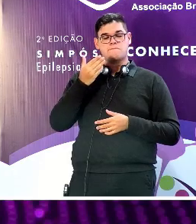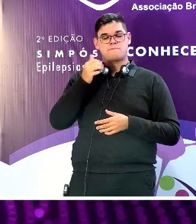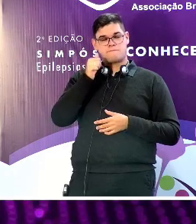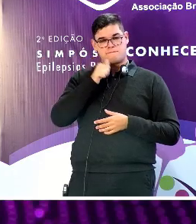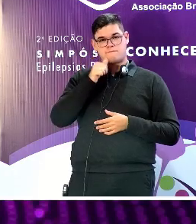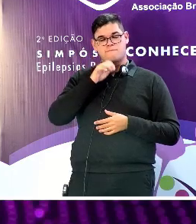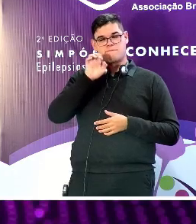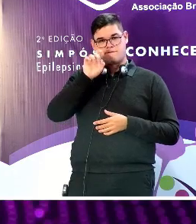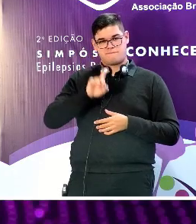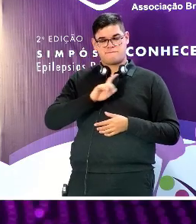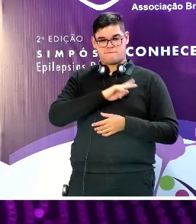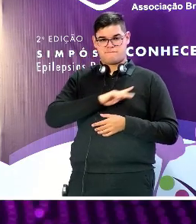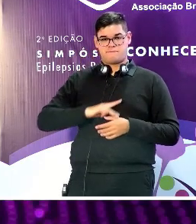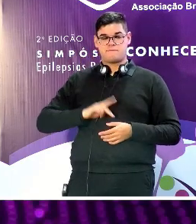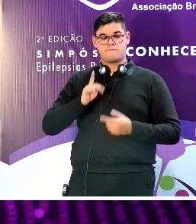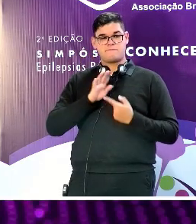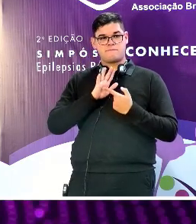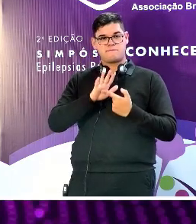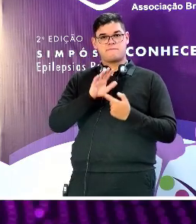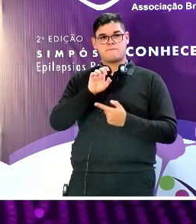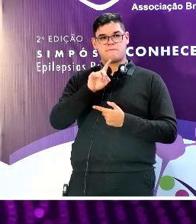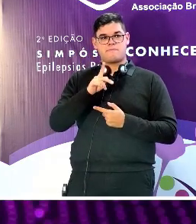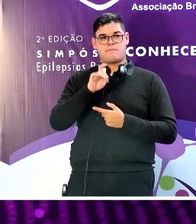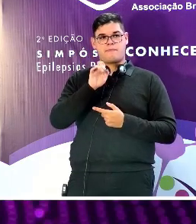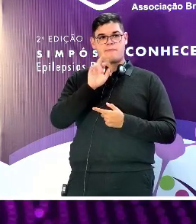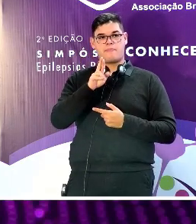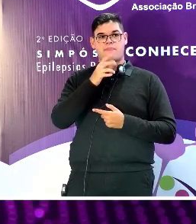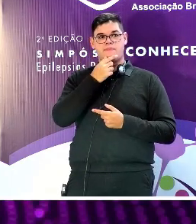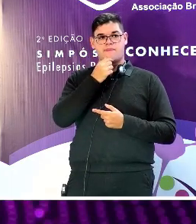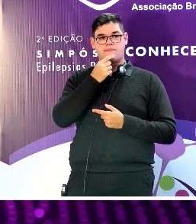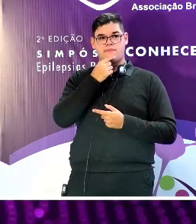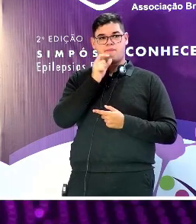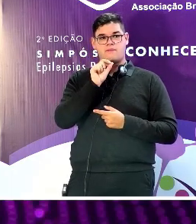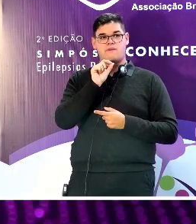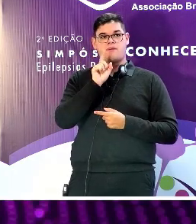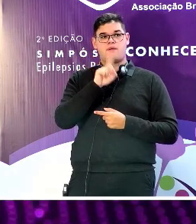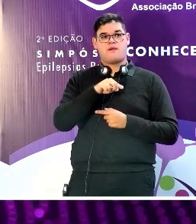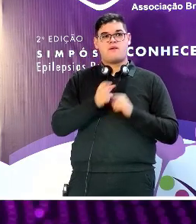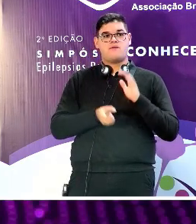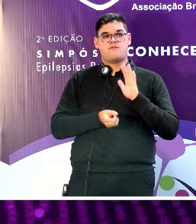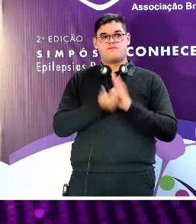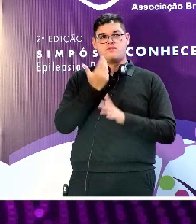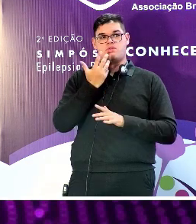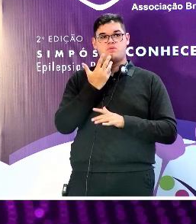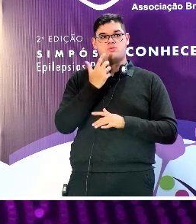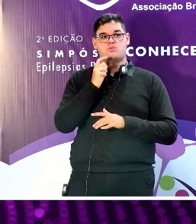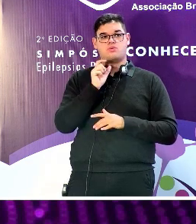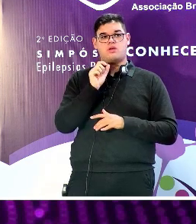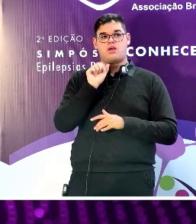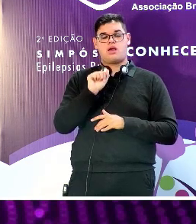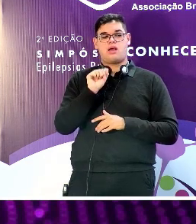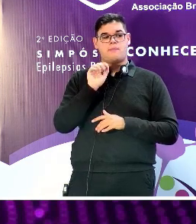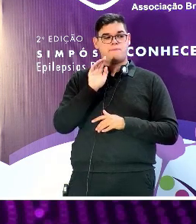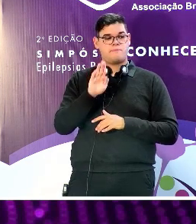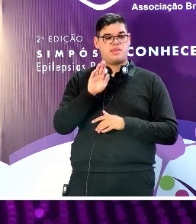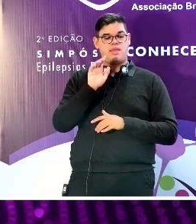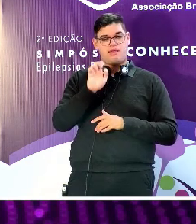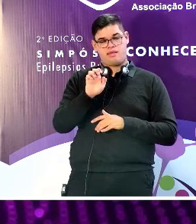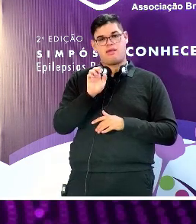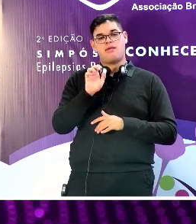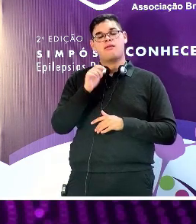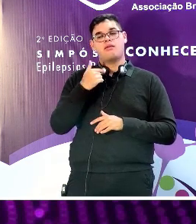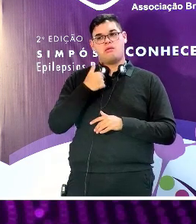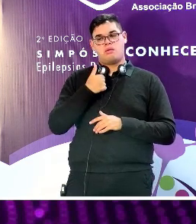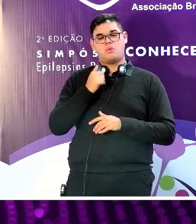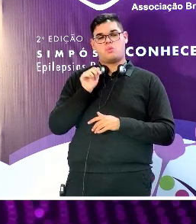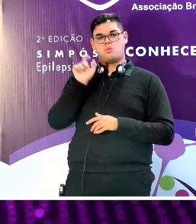ex-presidente foi apresentar o Esper, né, Cavalheiro, que foi o fundador da ABE, e eu uso o modelo